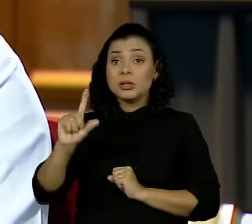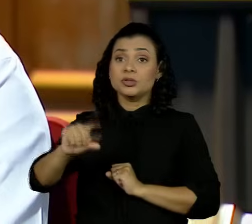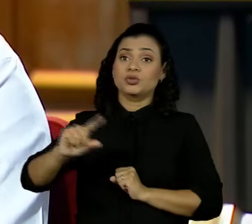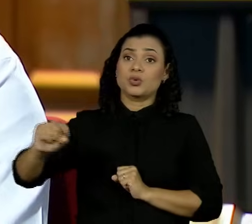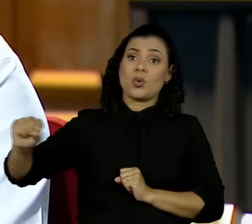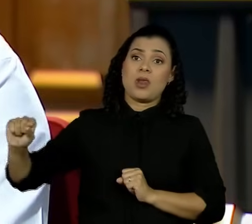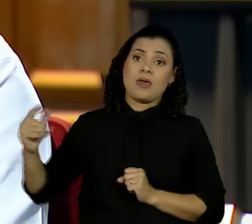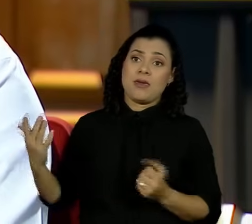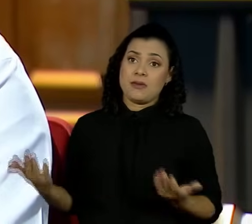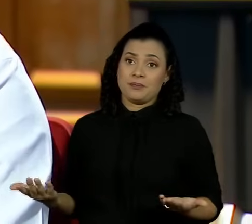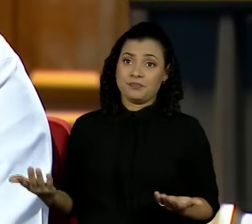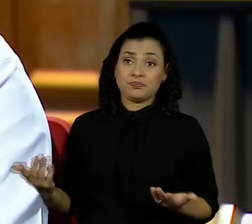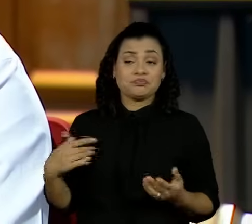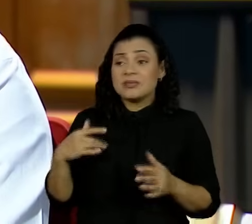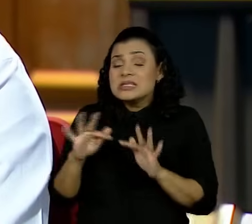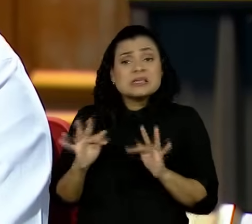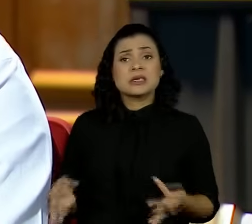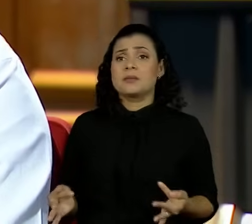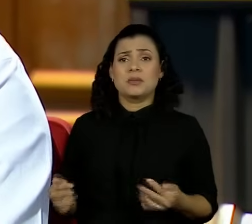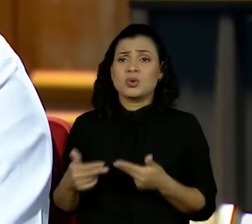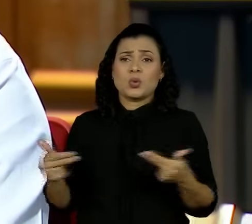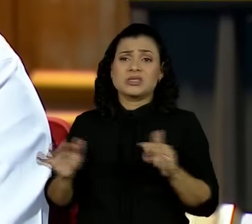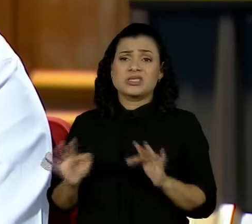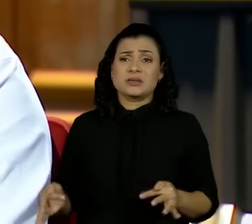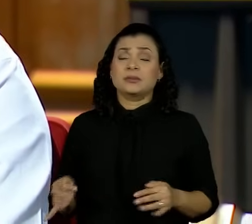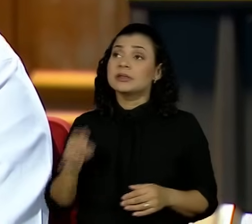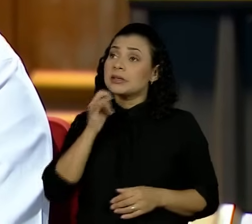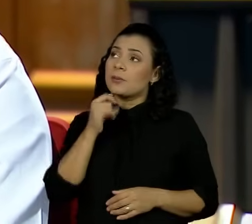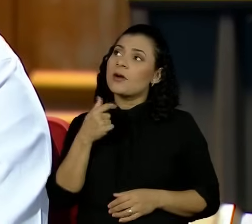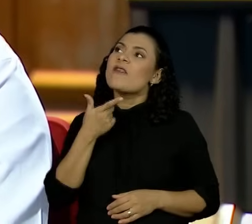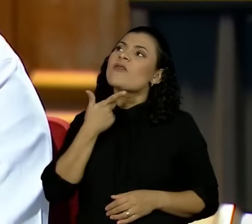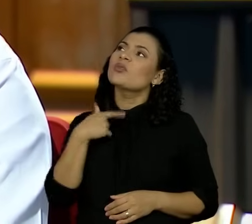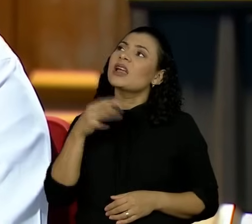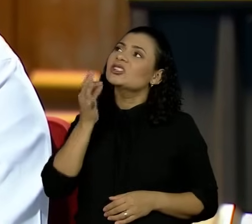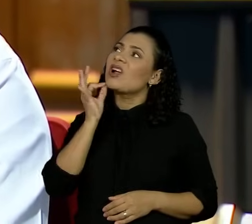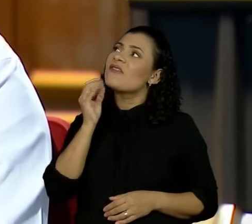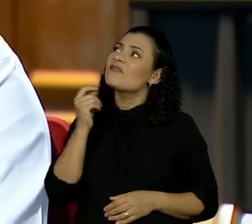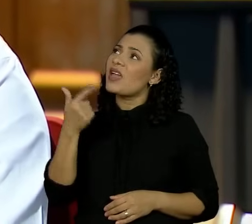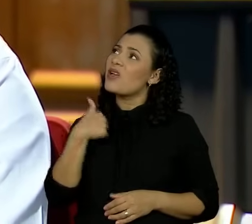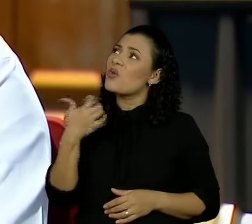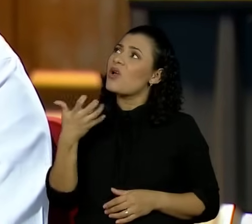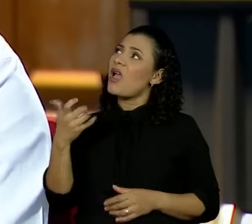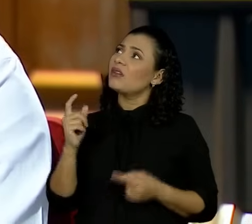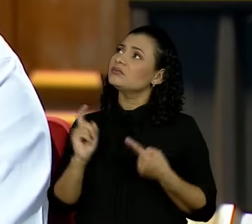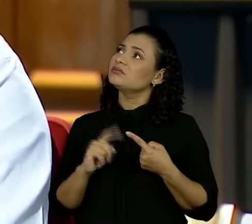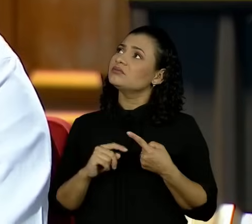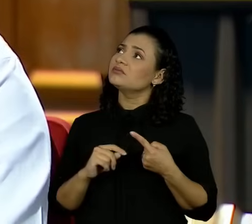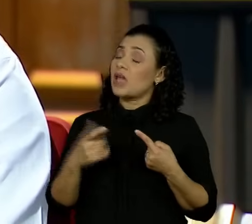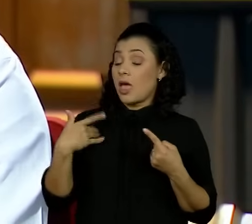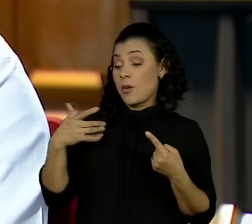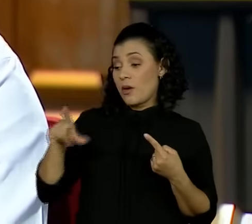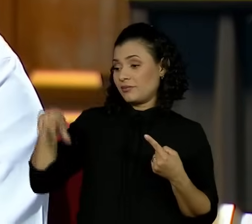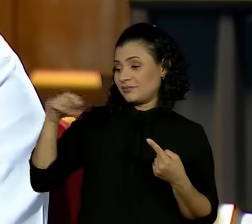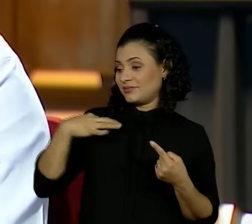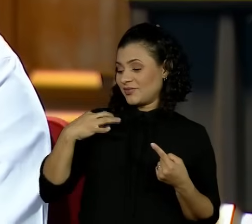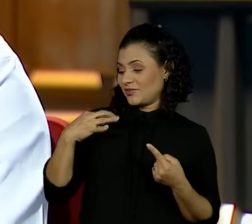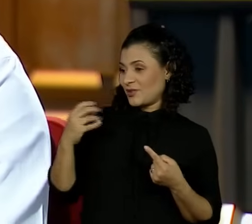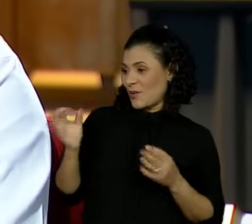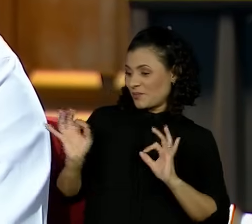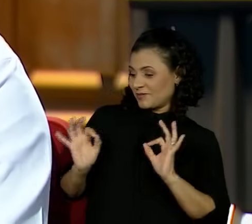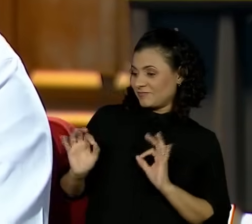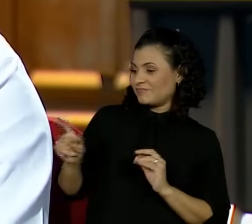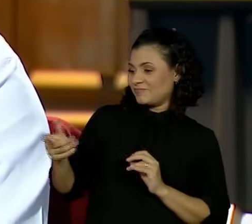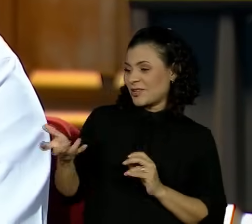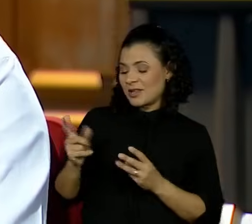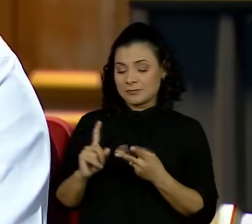ainda, desde as escolhas mais simples, sabe? Assim, o que eu quero para o meu café da manhã, o que eu quero vestir, o que eu